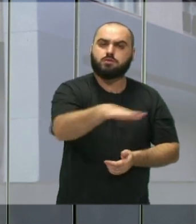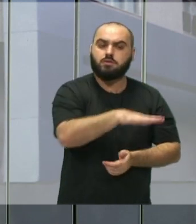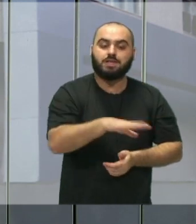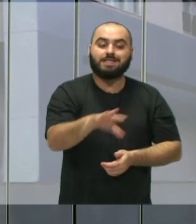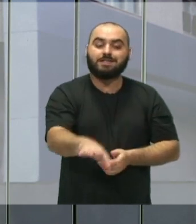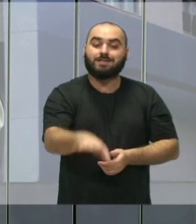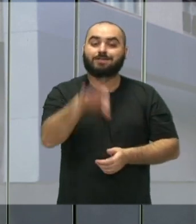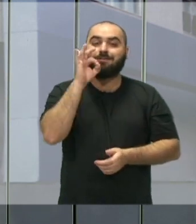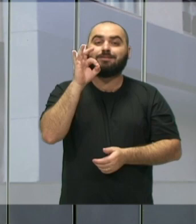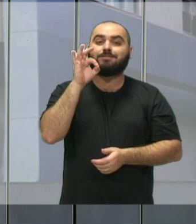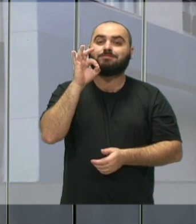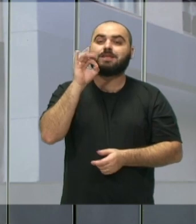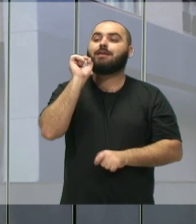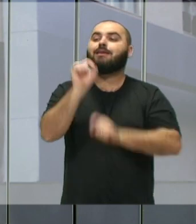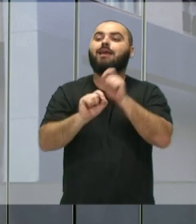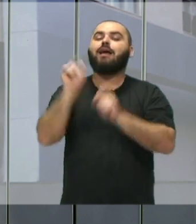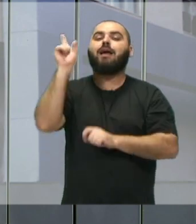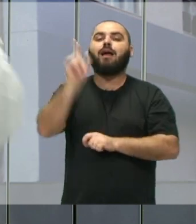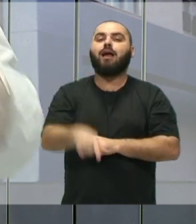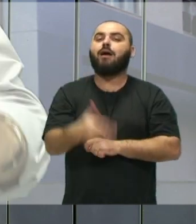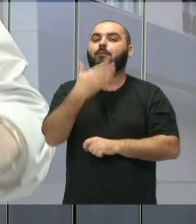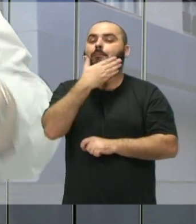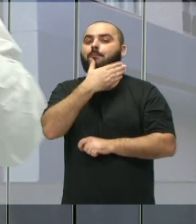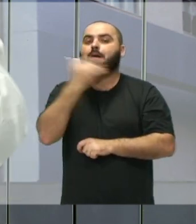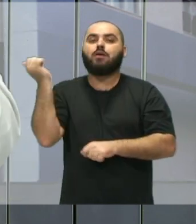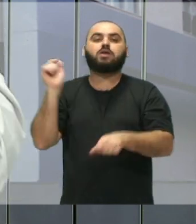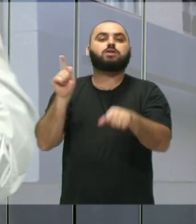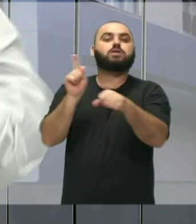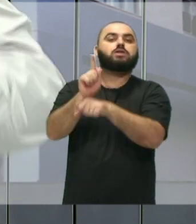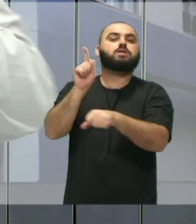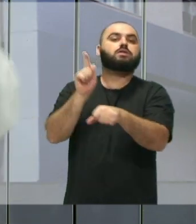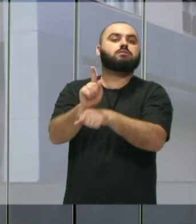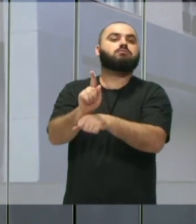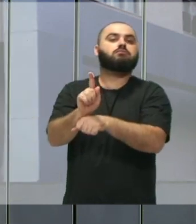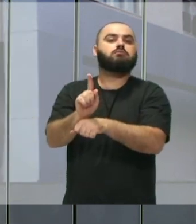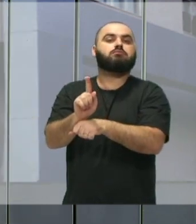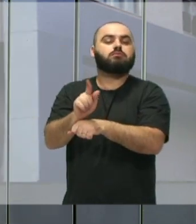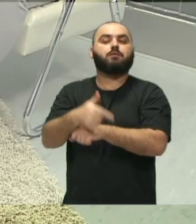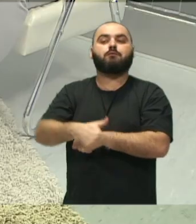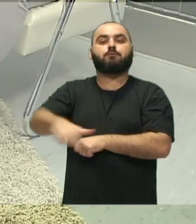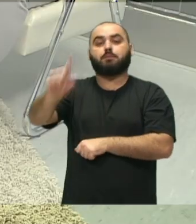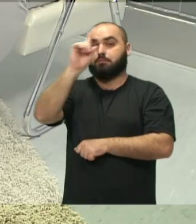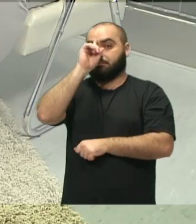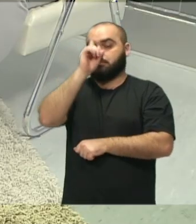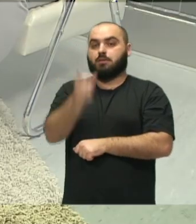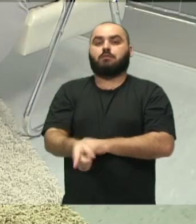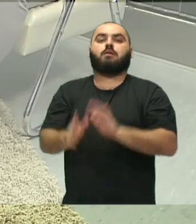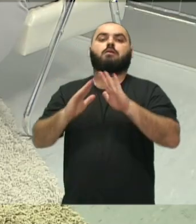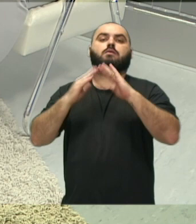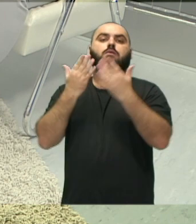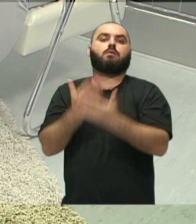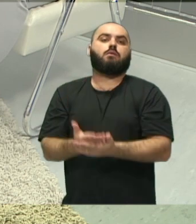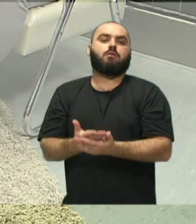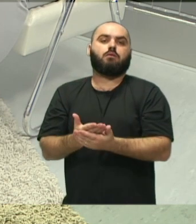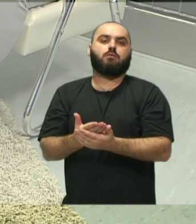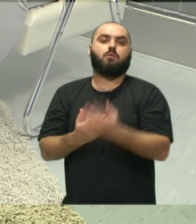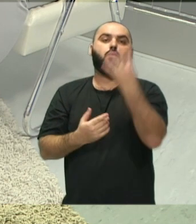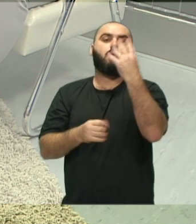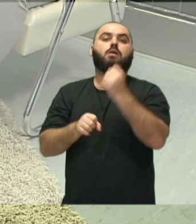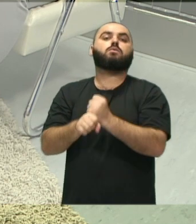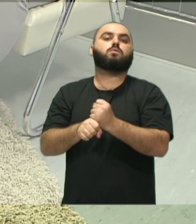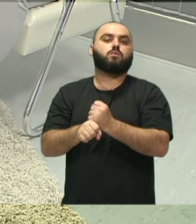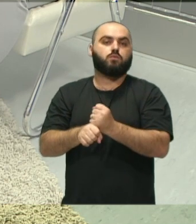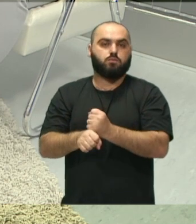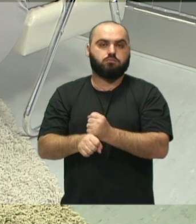escolhem, decidem qual é o modelo de gestão que vai comandar aquela unidade nos próximos 4